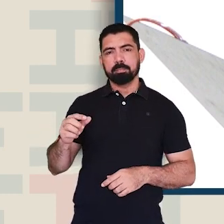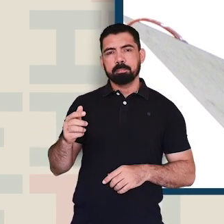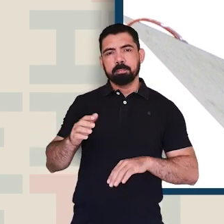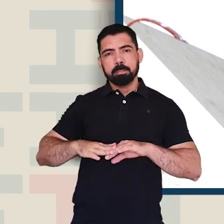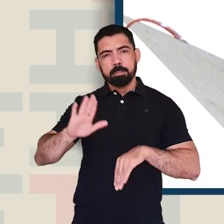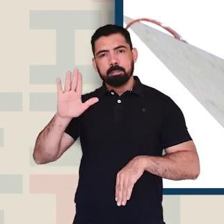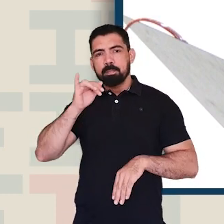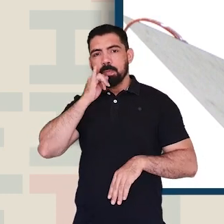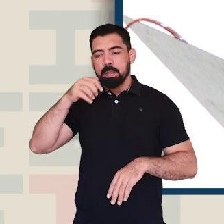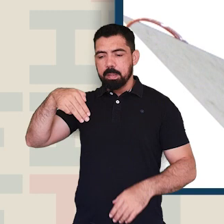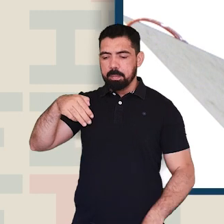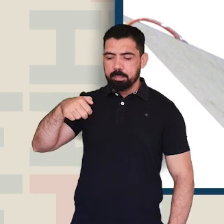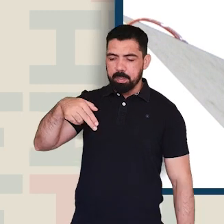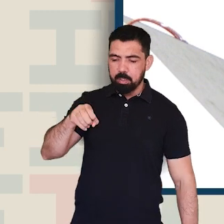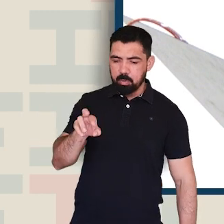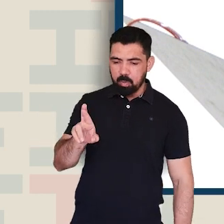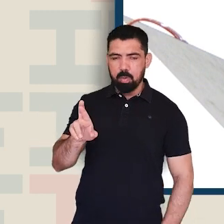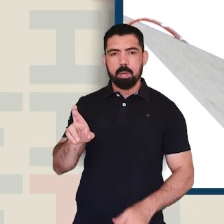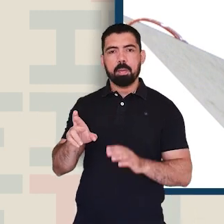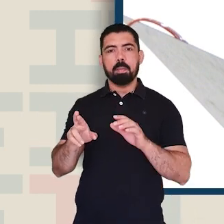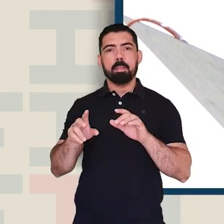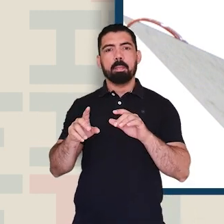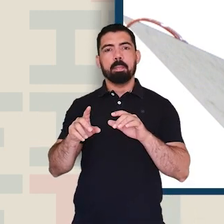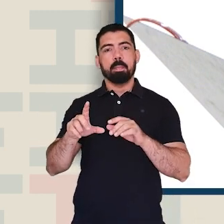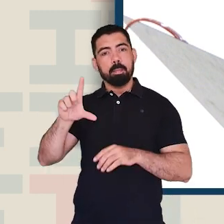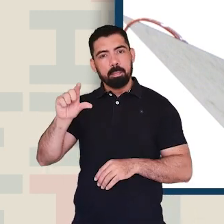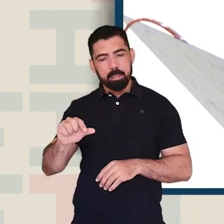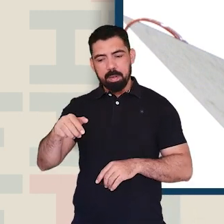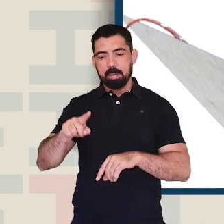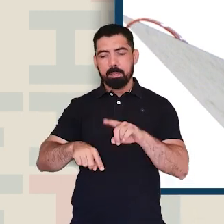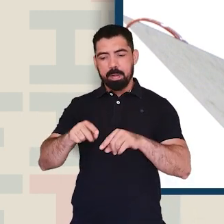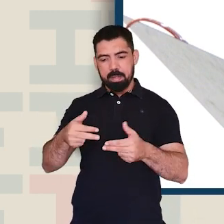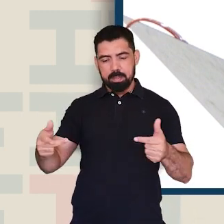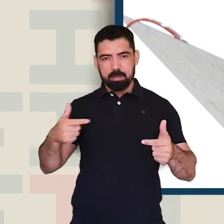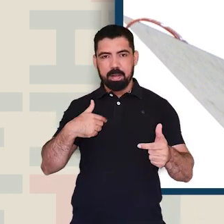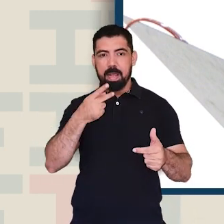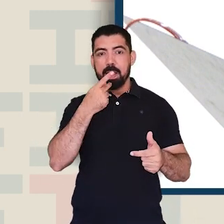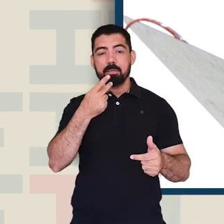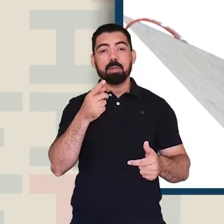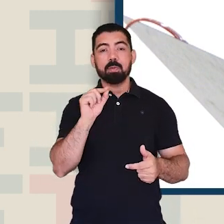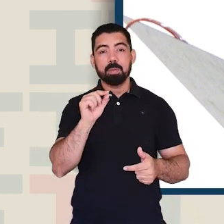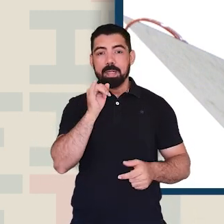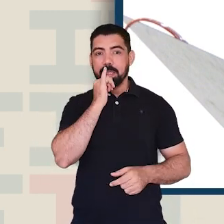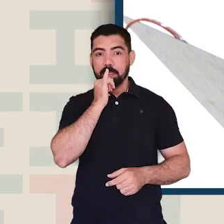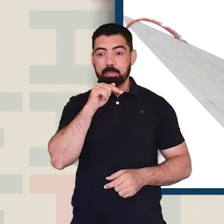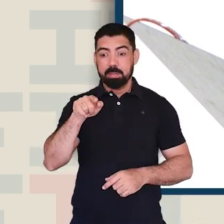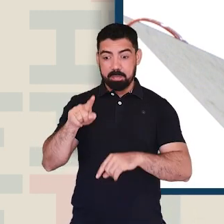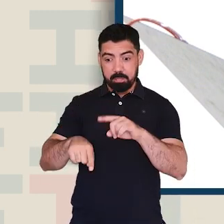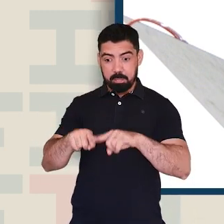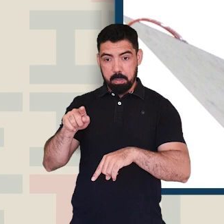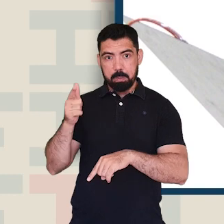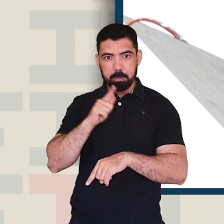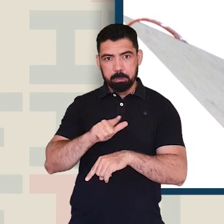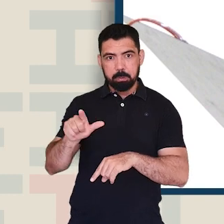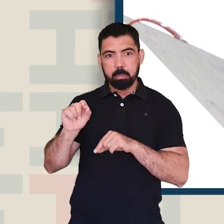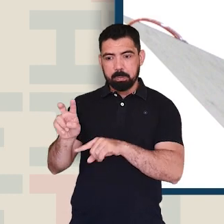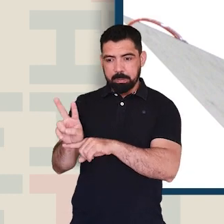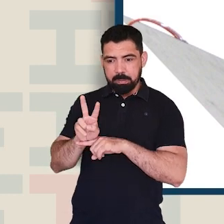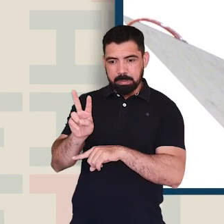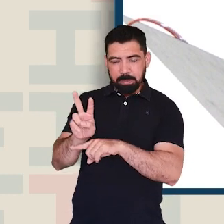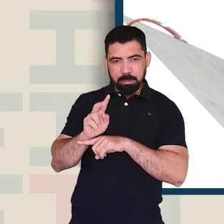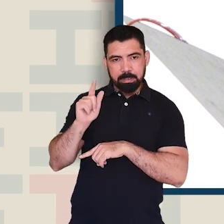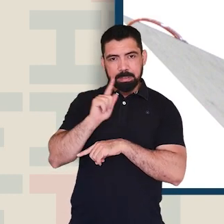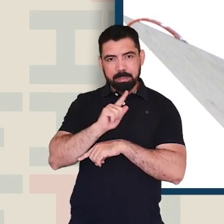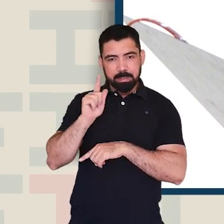Uma coisa menor, com menos material e tirando o que a gente diz lei de pedra desse material. Né? Então eles foram